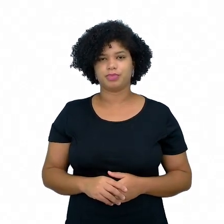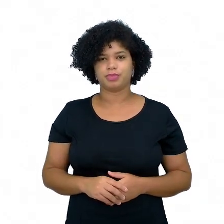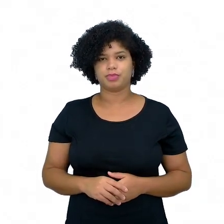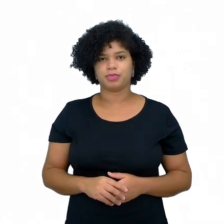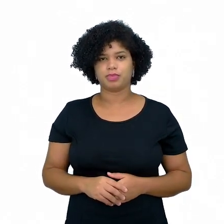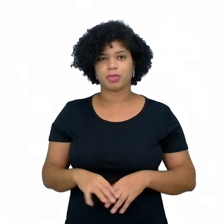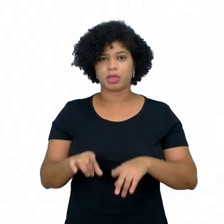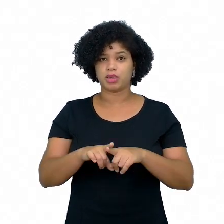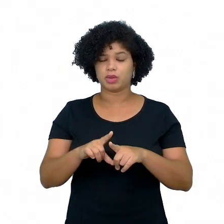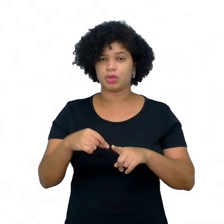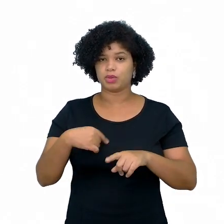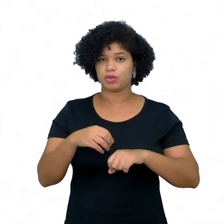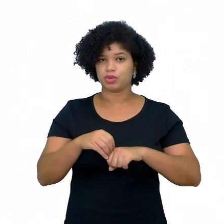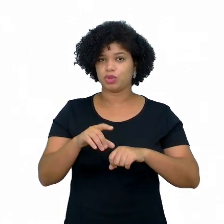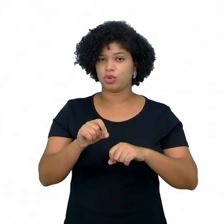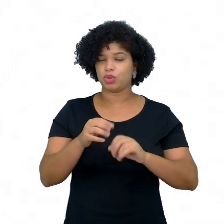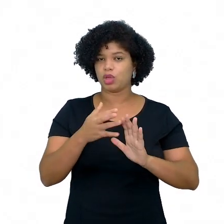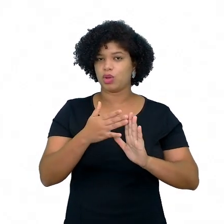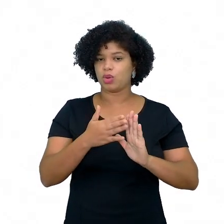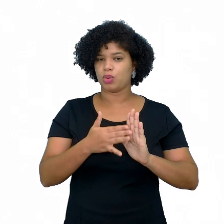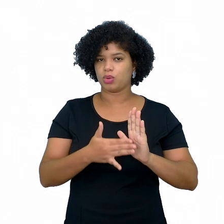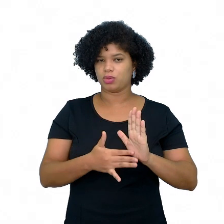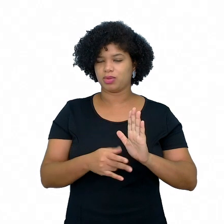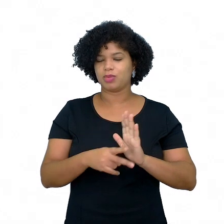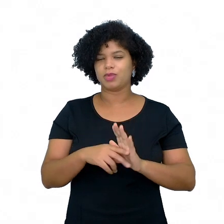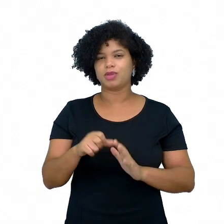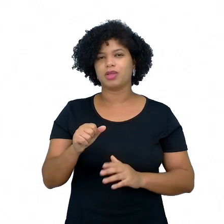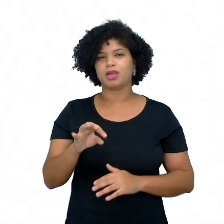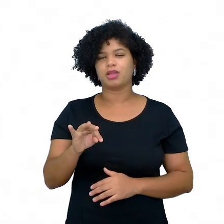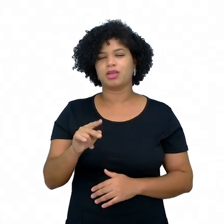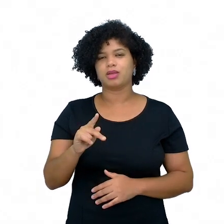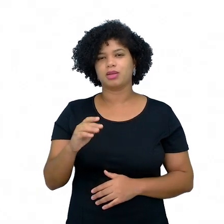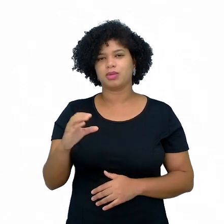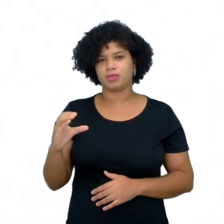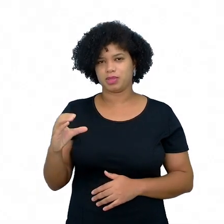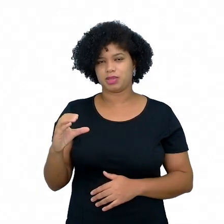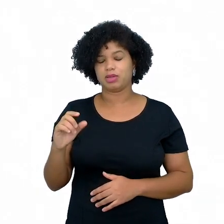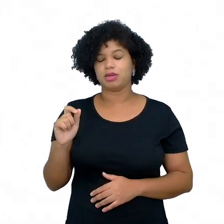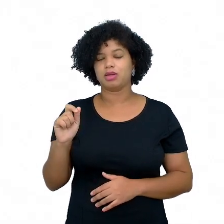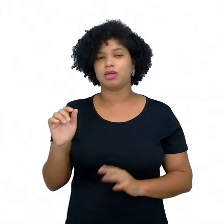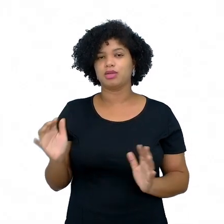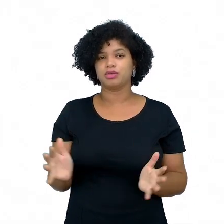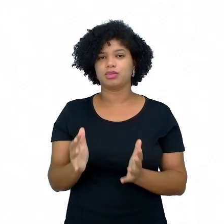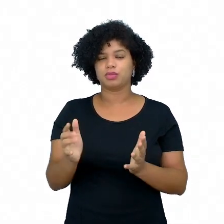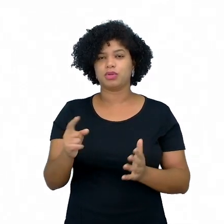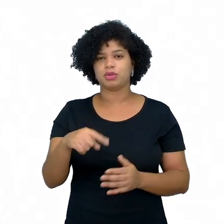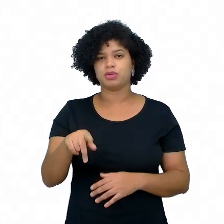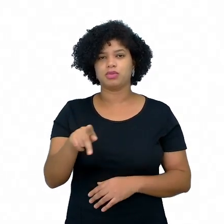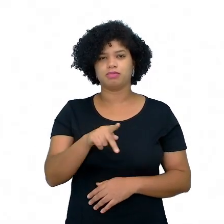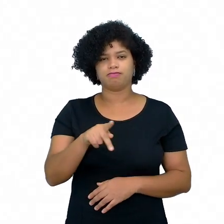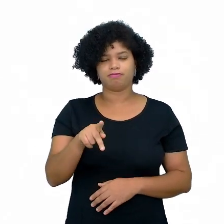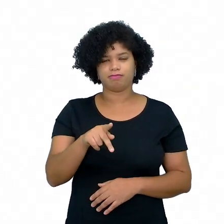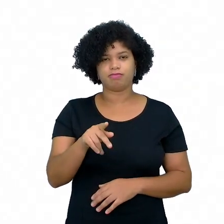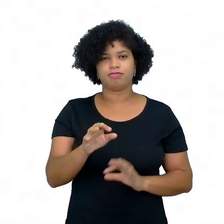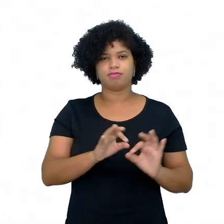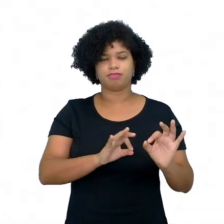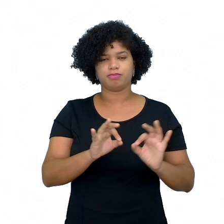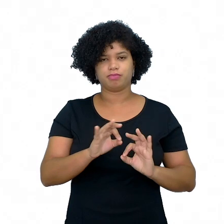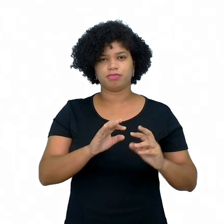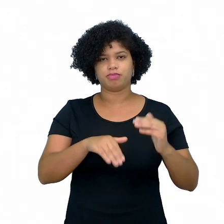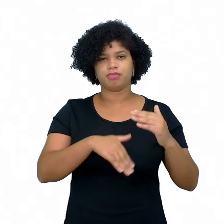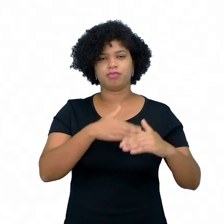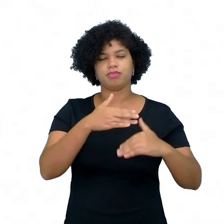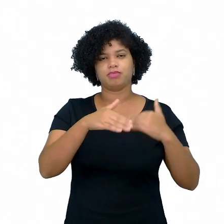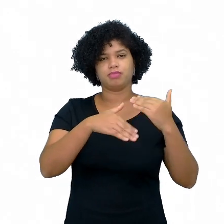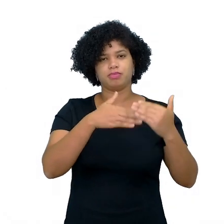Sugerimos também roteiro para a ATPC, com a intenção de contribuir para o planejamento do